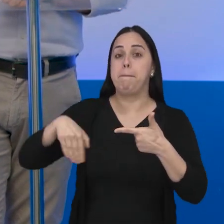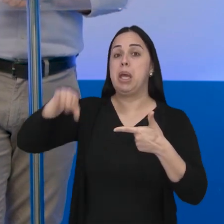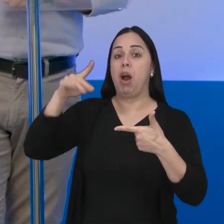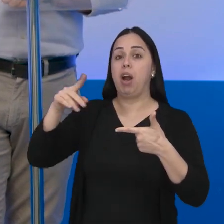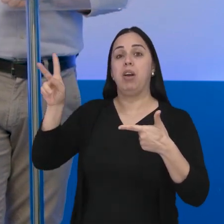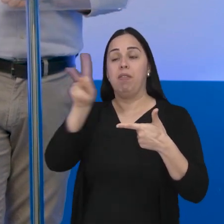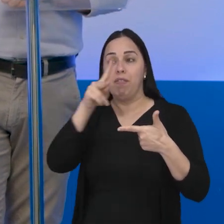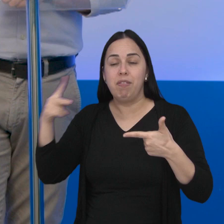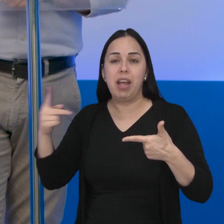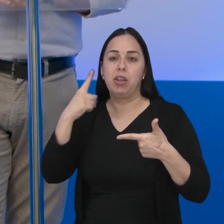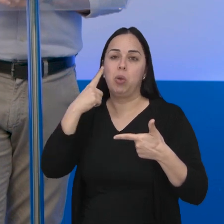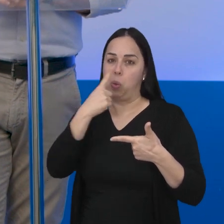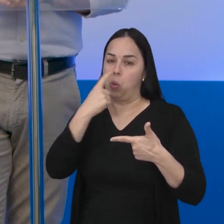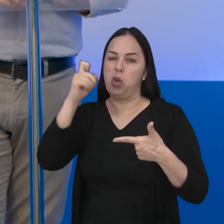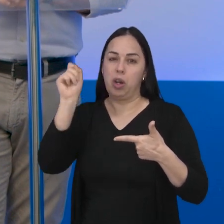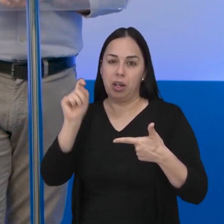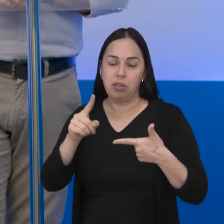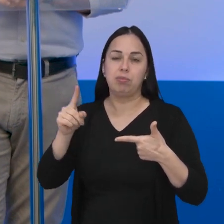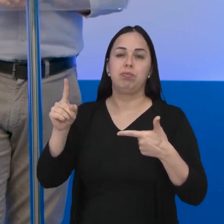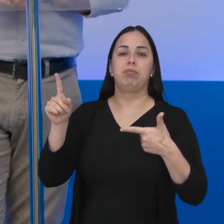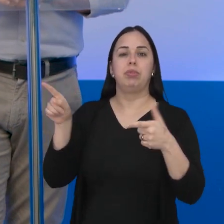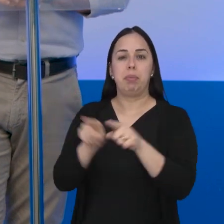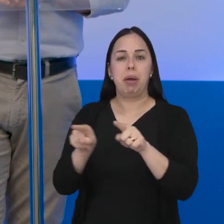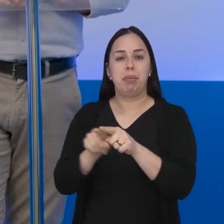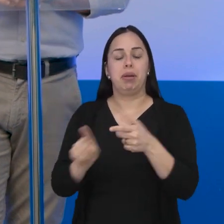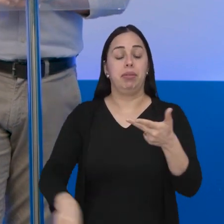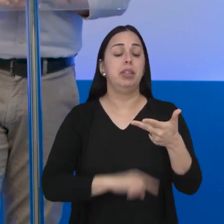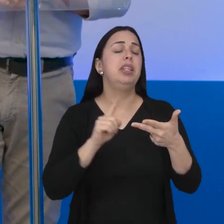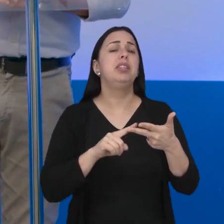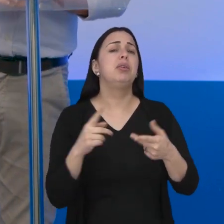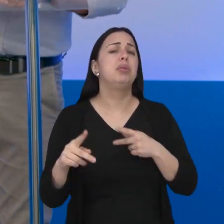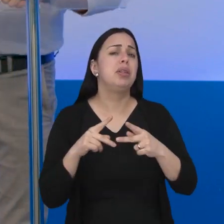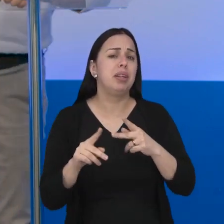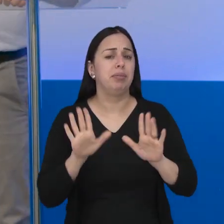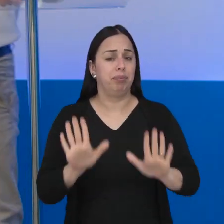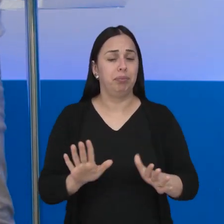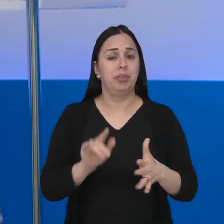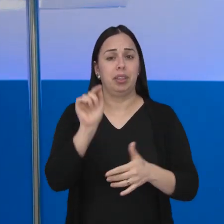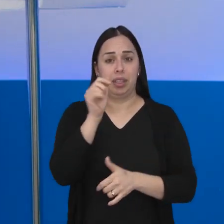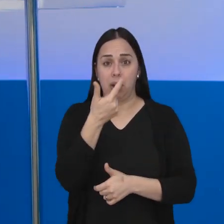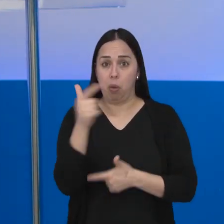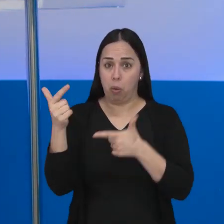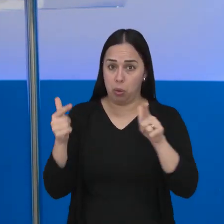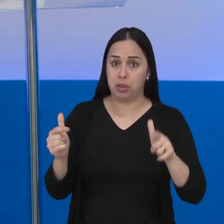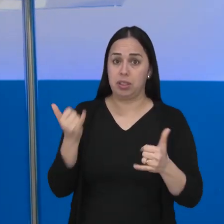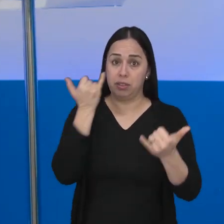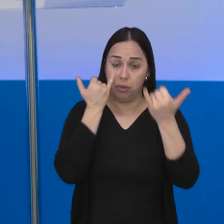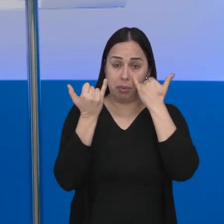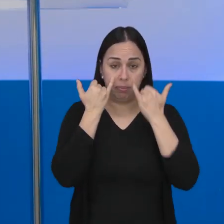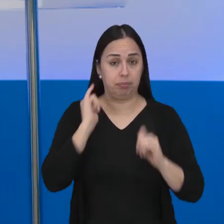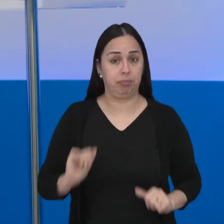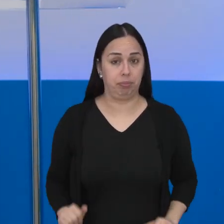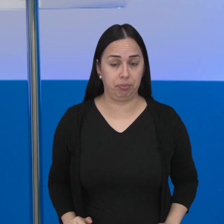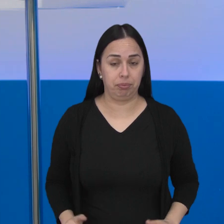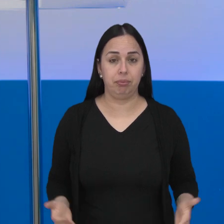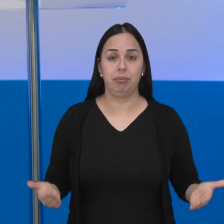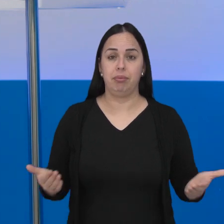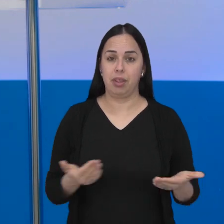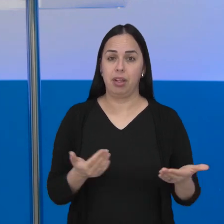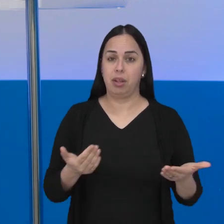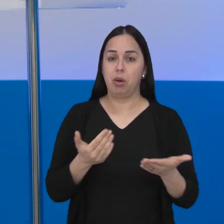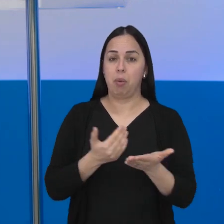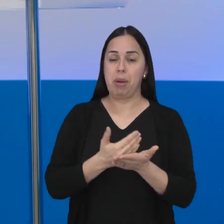do país e vamos saber como está a situação de São José dos Campos. E não parou por aí, viu? Tem mais notícias. E olha só, a